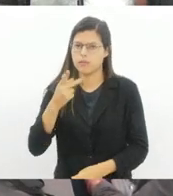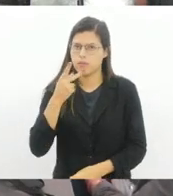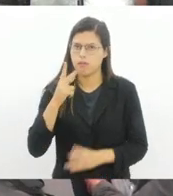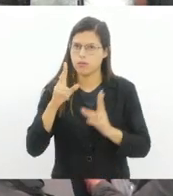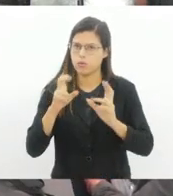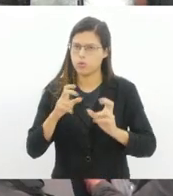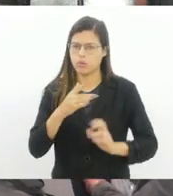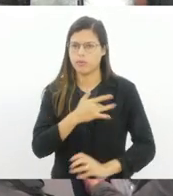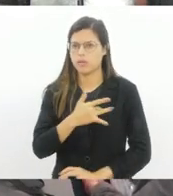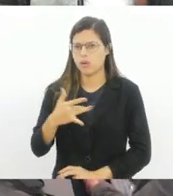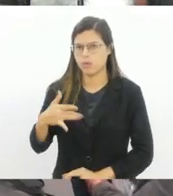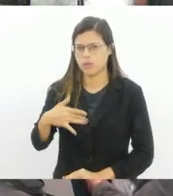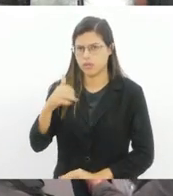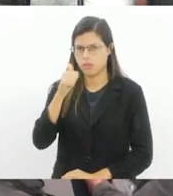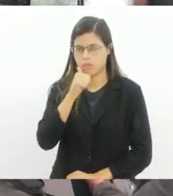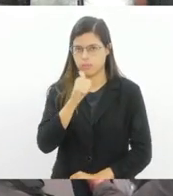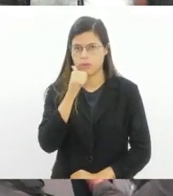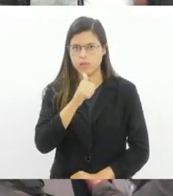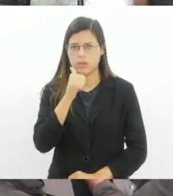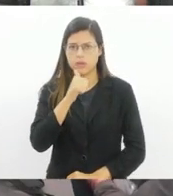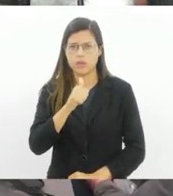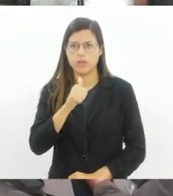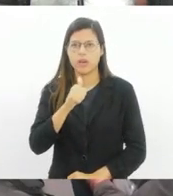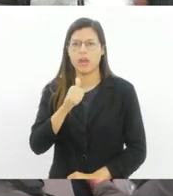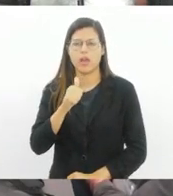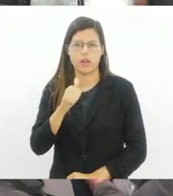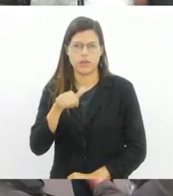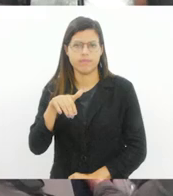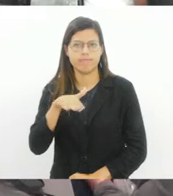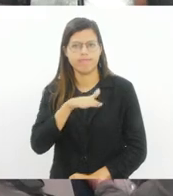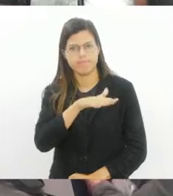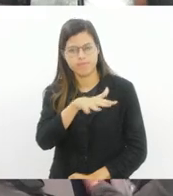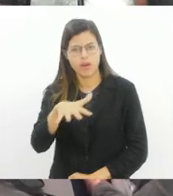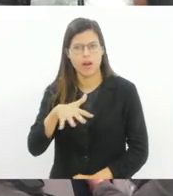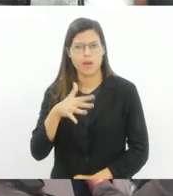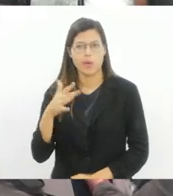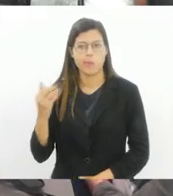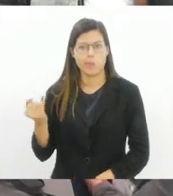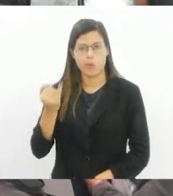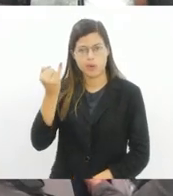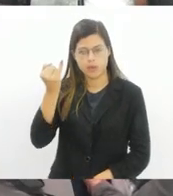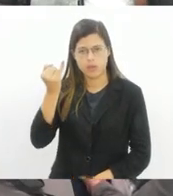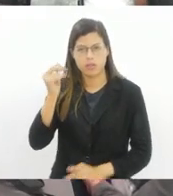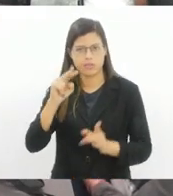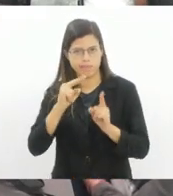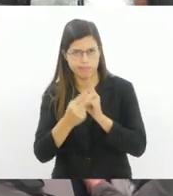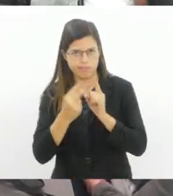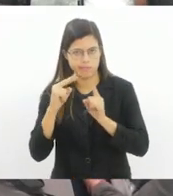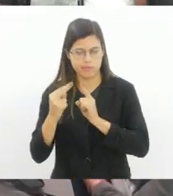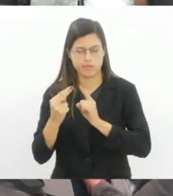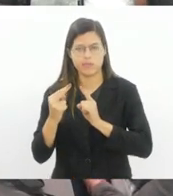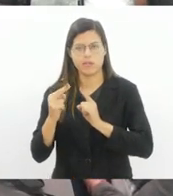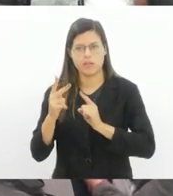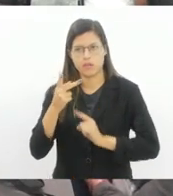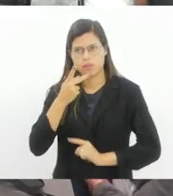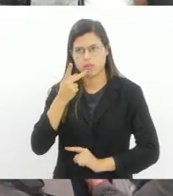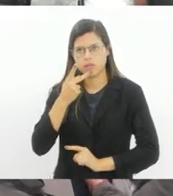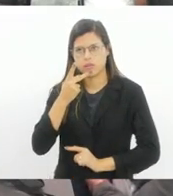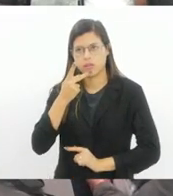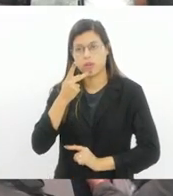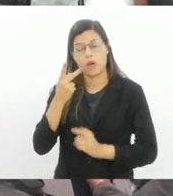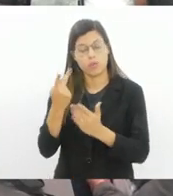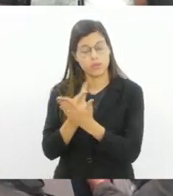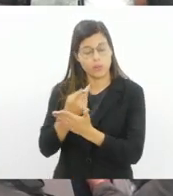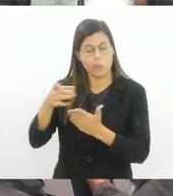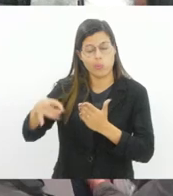da mulher num parâmetro importante diante do que foi colocado no último governo